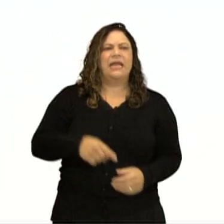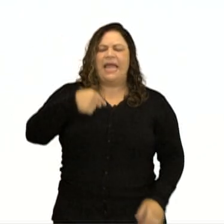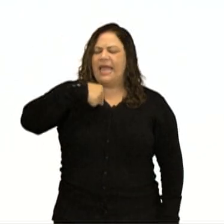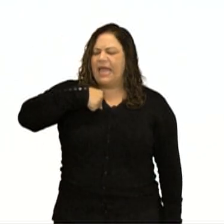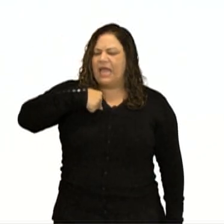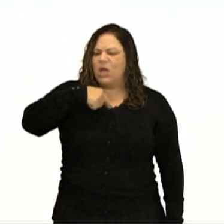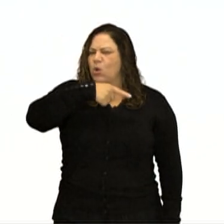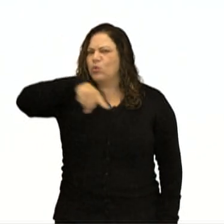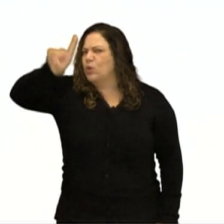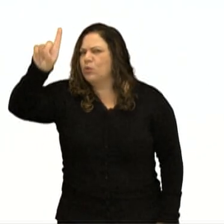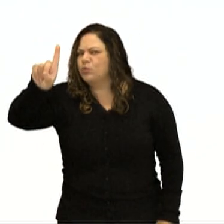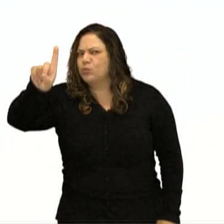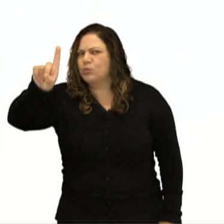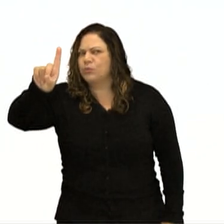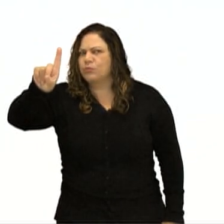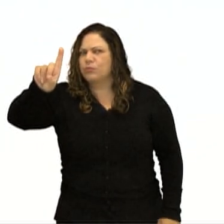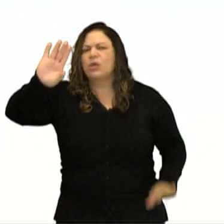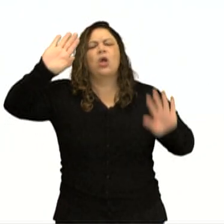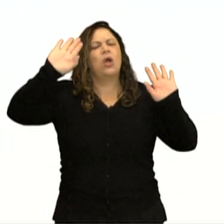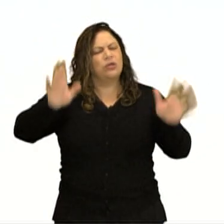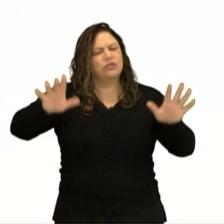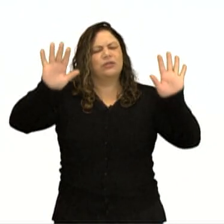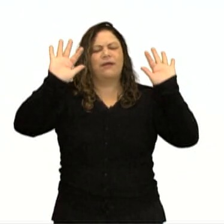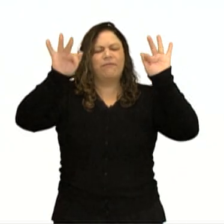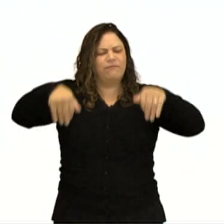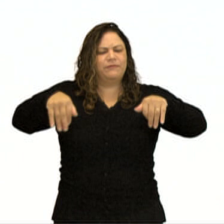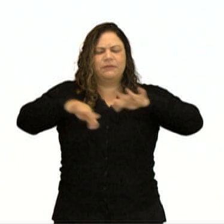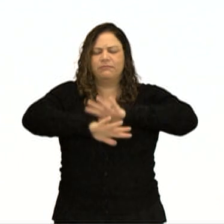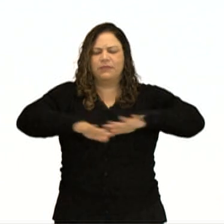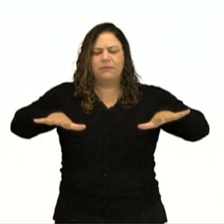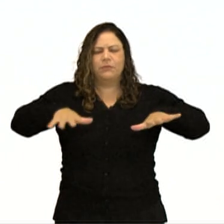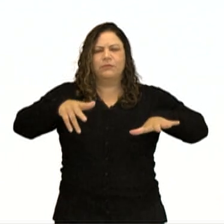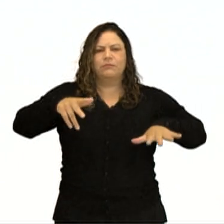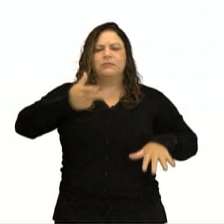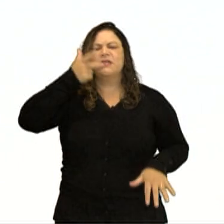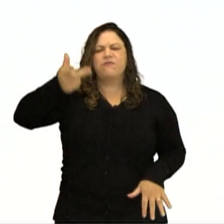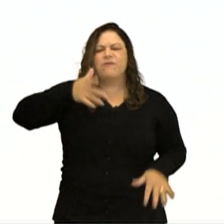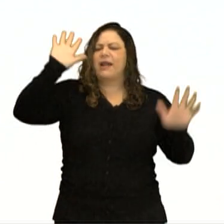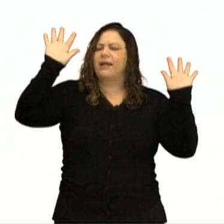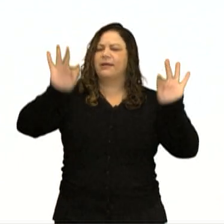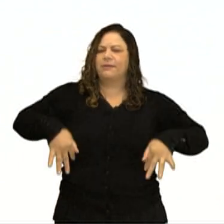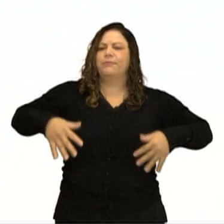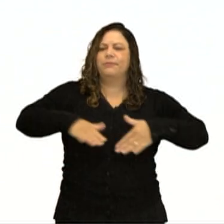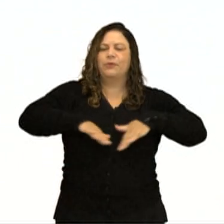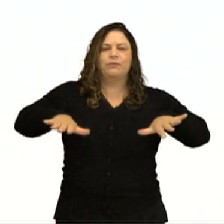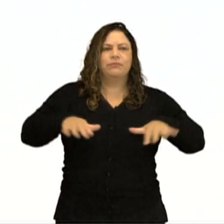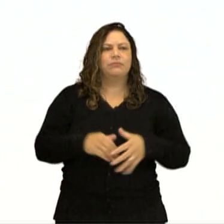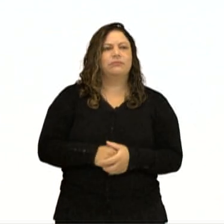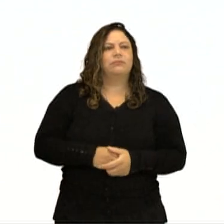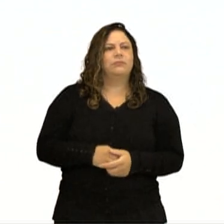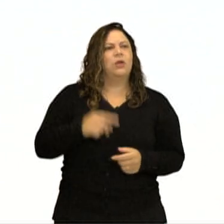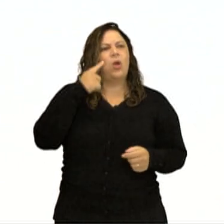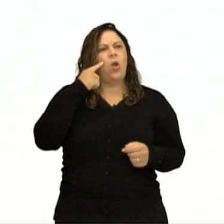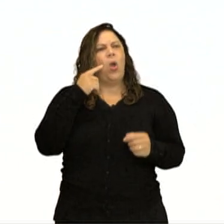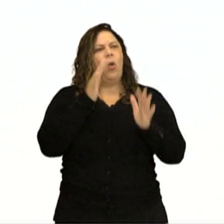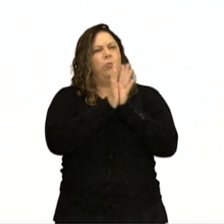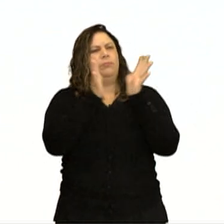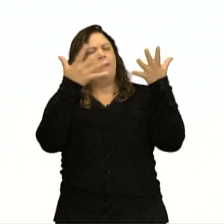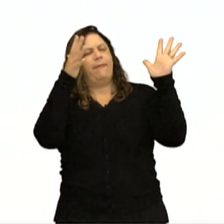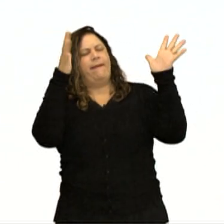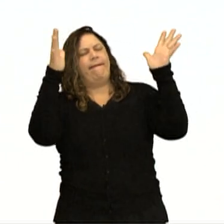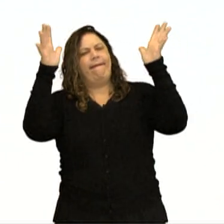daqueles, tenho dito. Houve um suspiro de alívio em todo o plenário. As